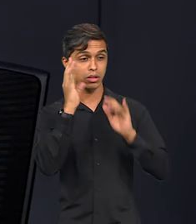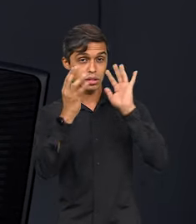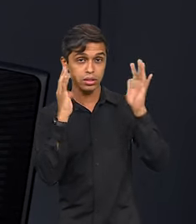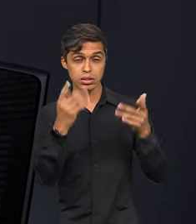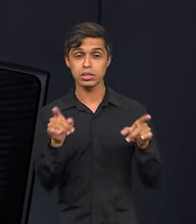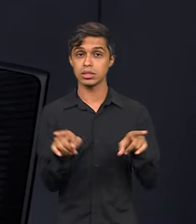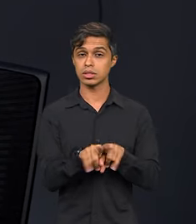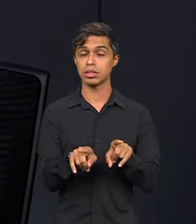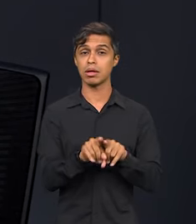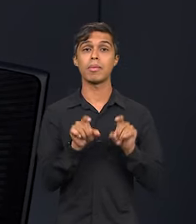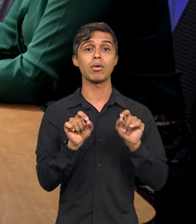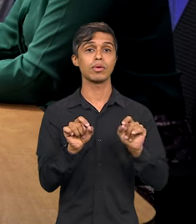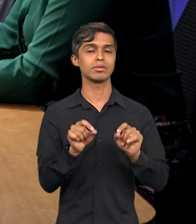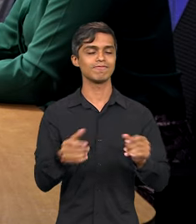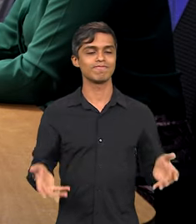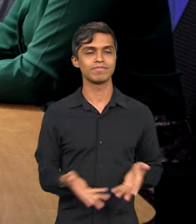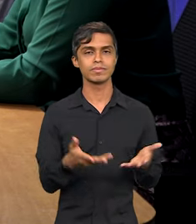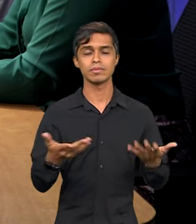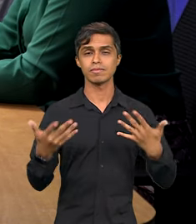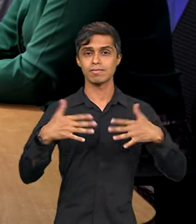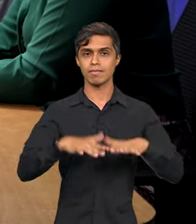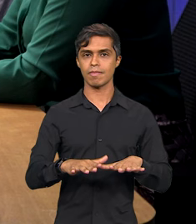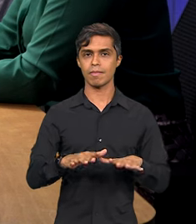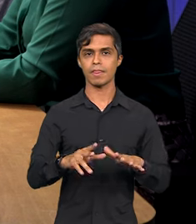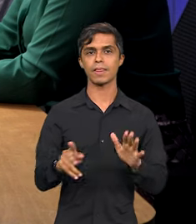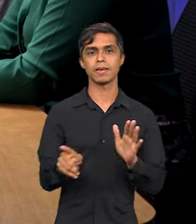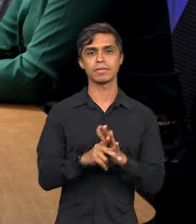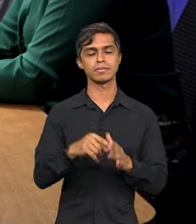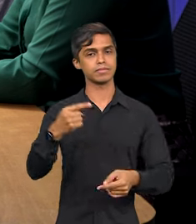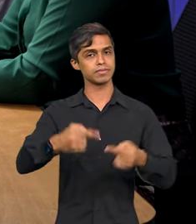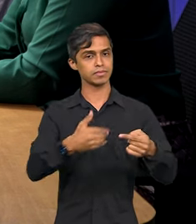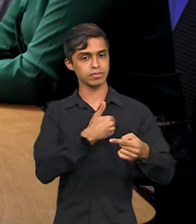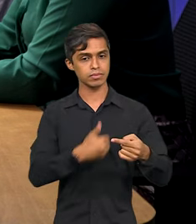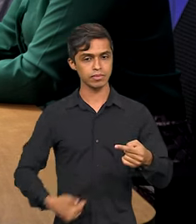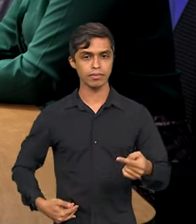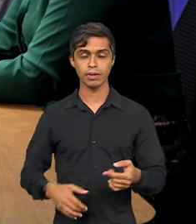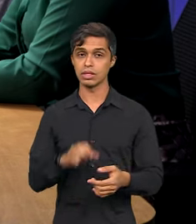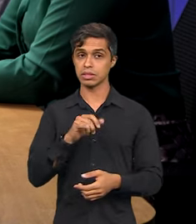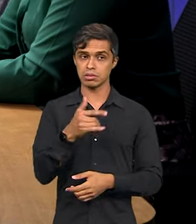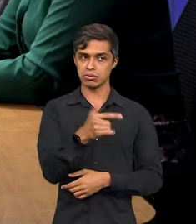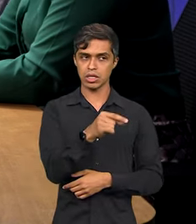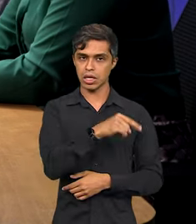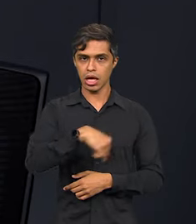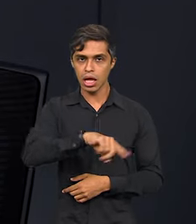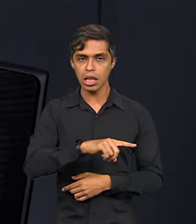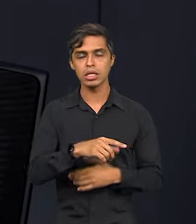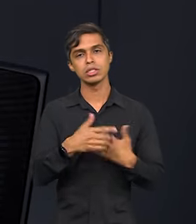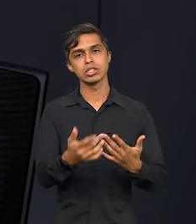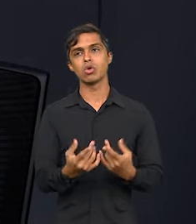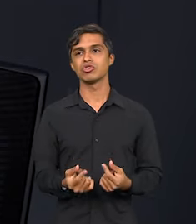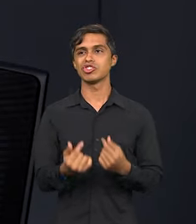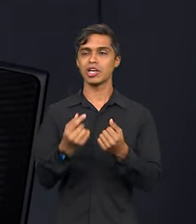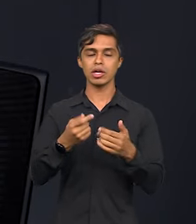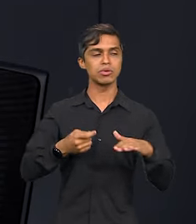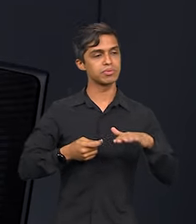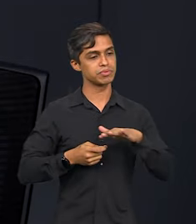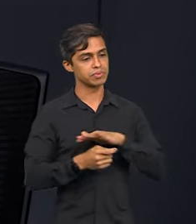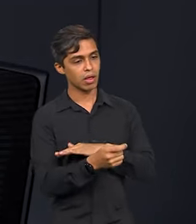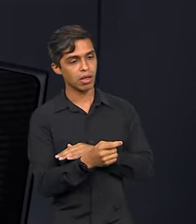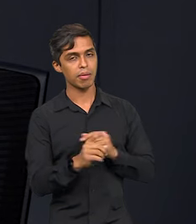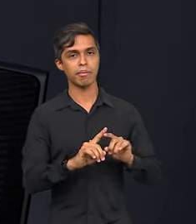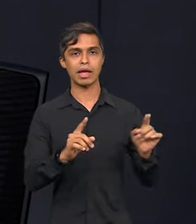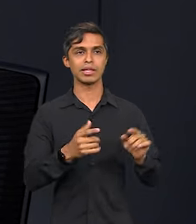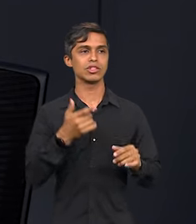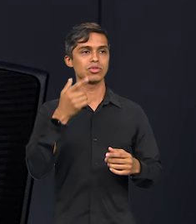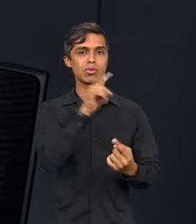decisão e e e promover uma integração das políticas públicas sem as quais muitas vezes o dinheiro é investido